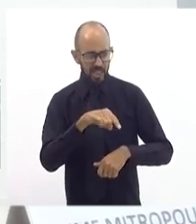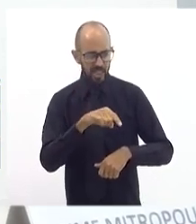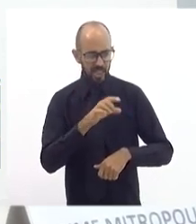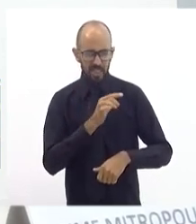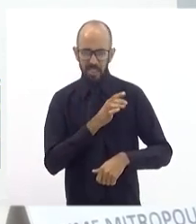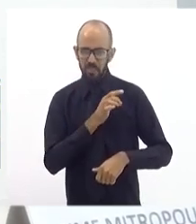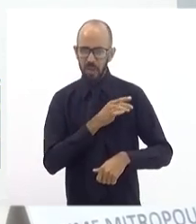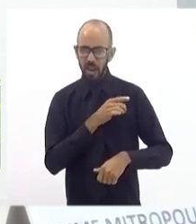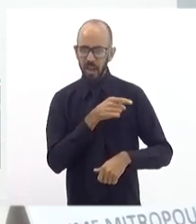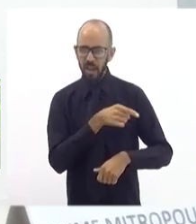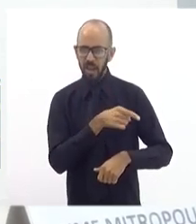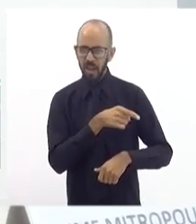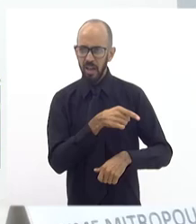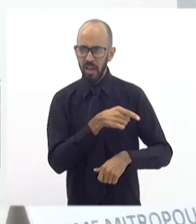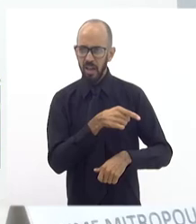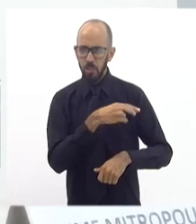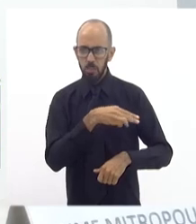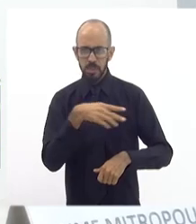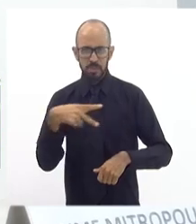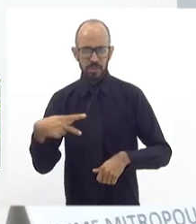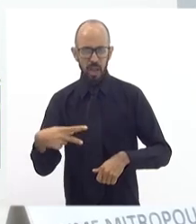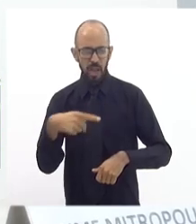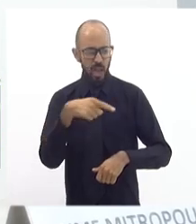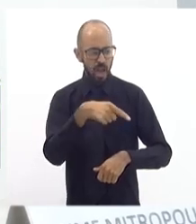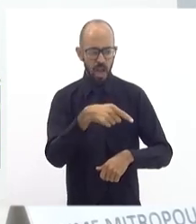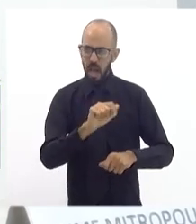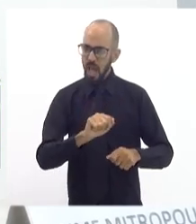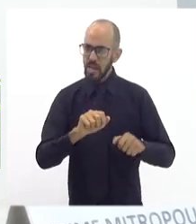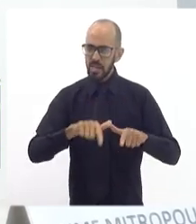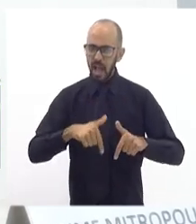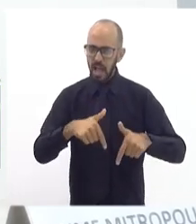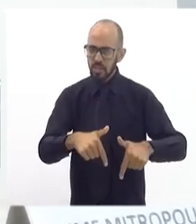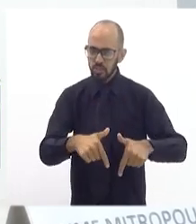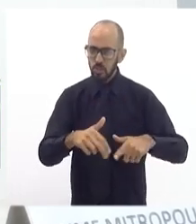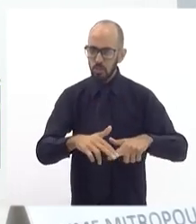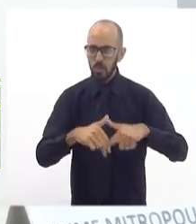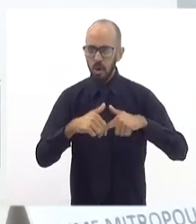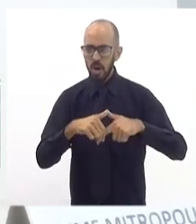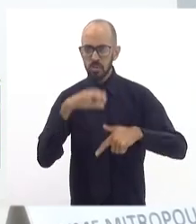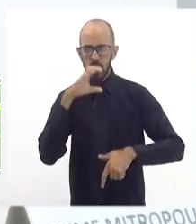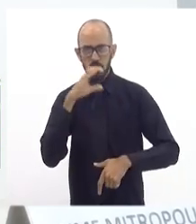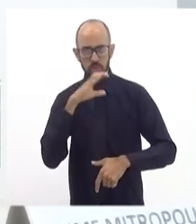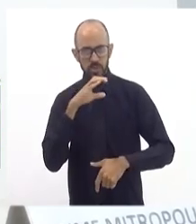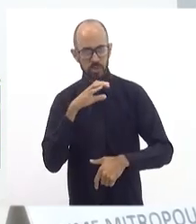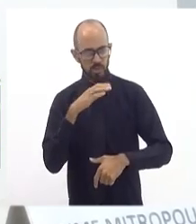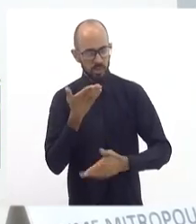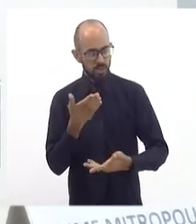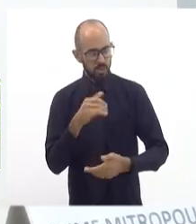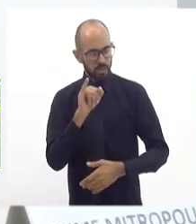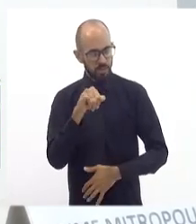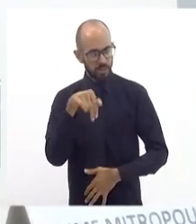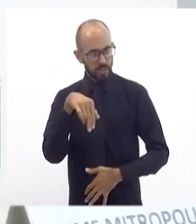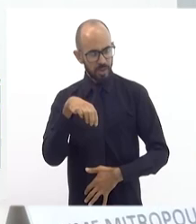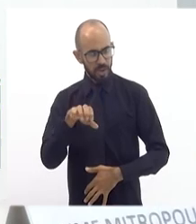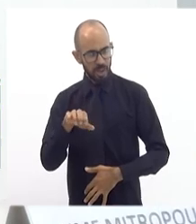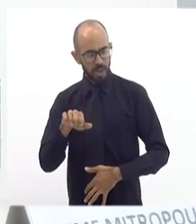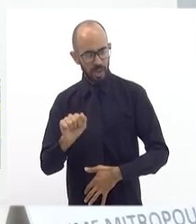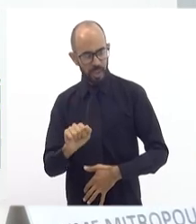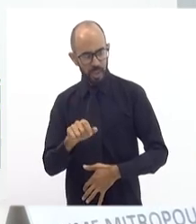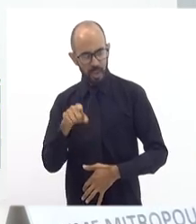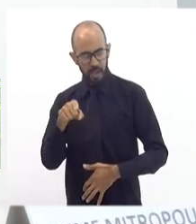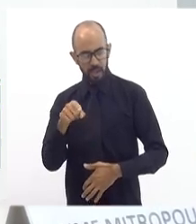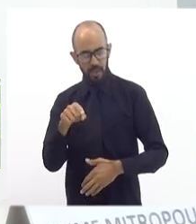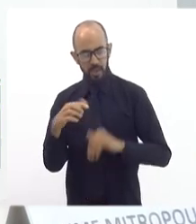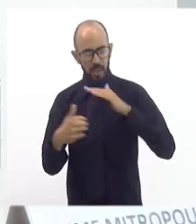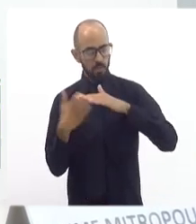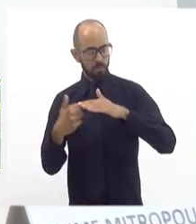Ministério Público nesse caso ele agiu proporcionalmente A Urgência necessidade o Inea o empreendedor a